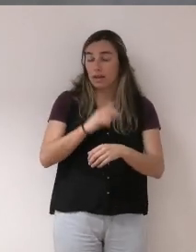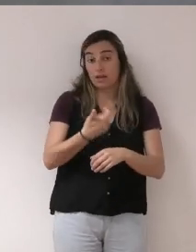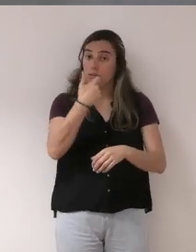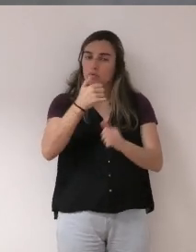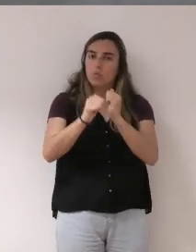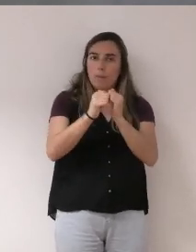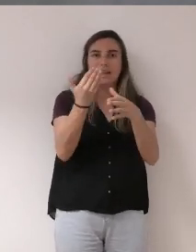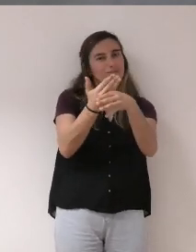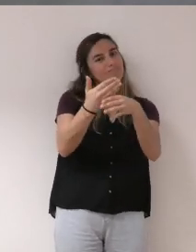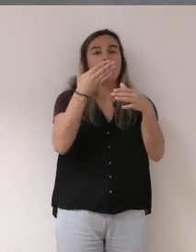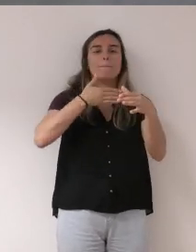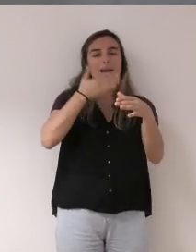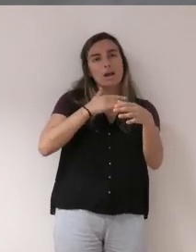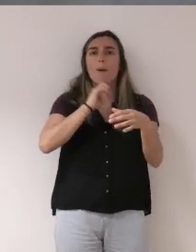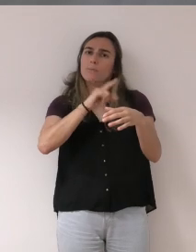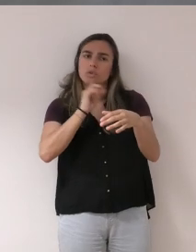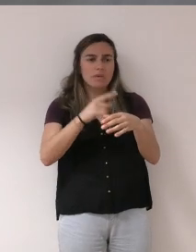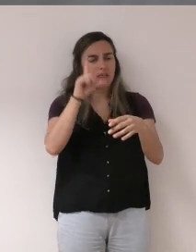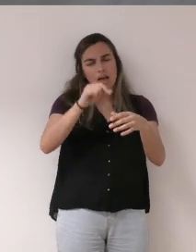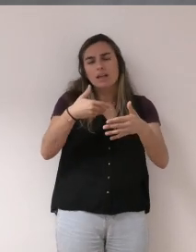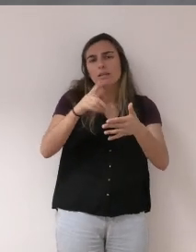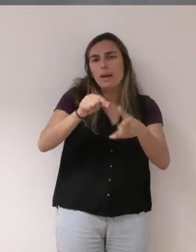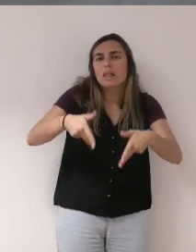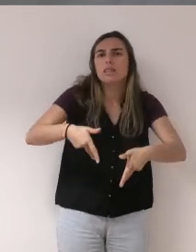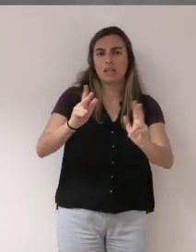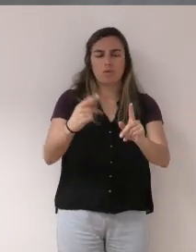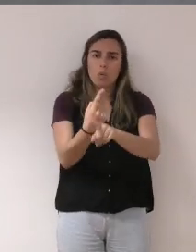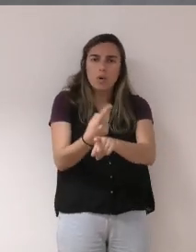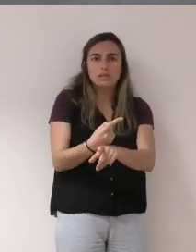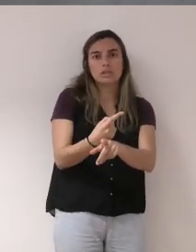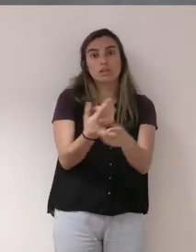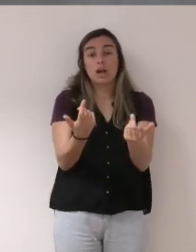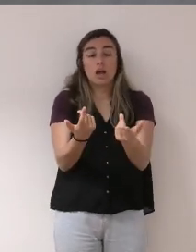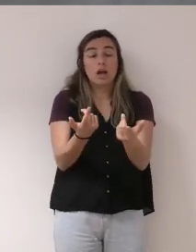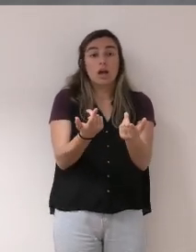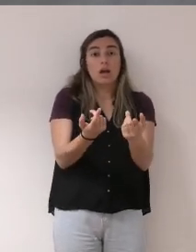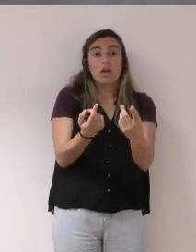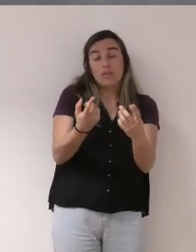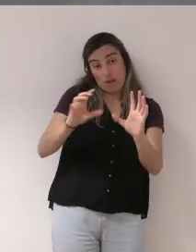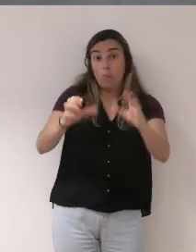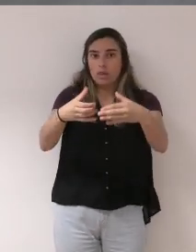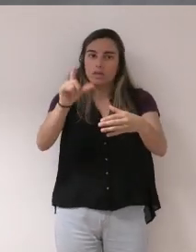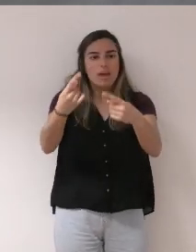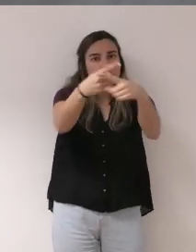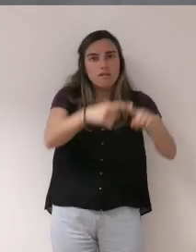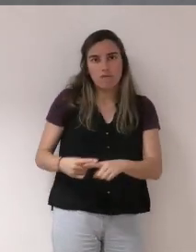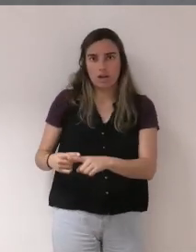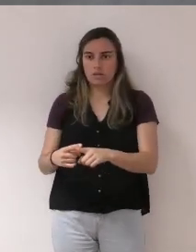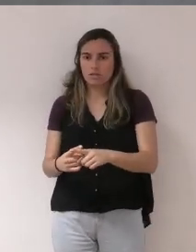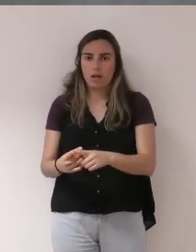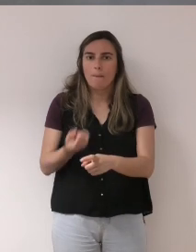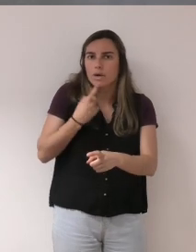documento em branco é este espaço do possível e da liberdade, lugar de inscrição do eu e do nós, da comunidade e da diferença que a